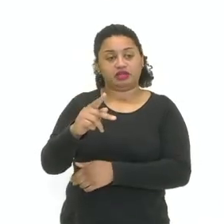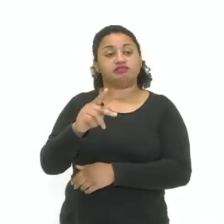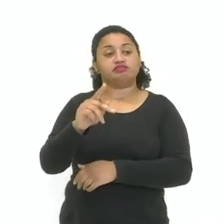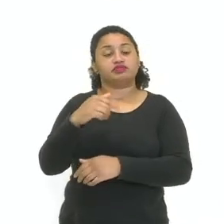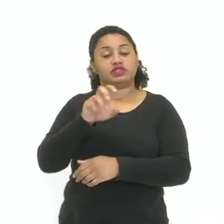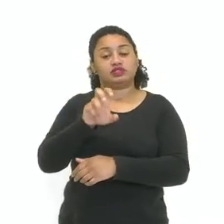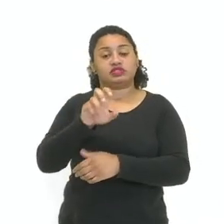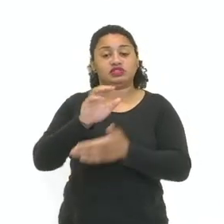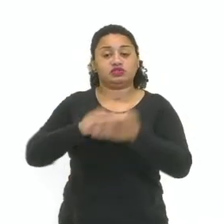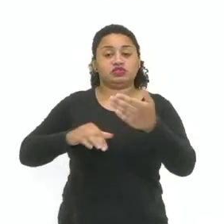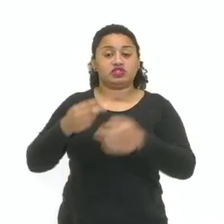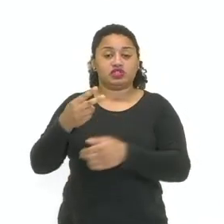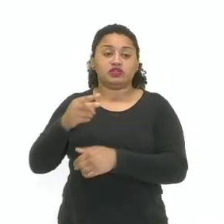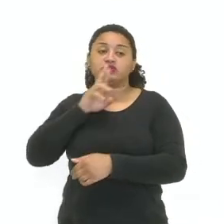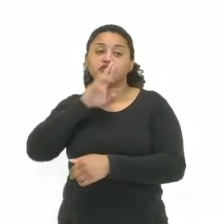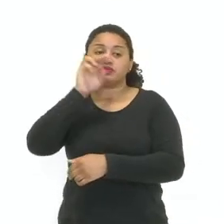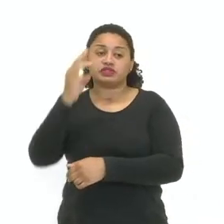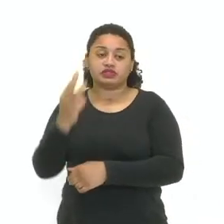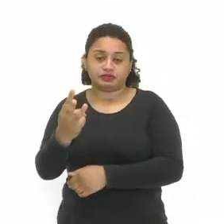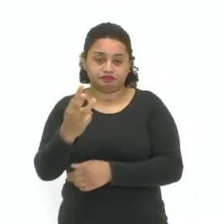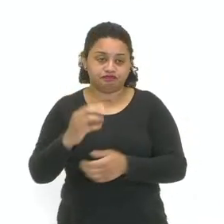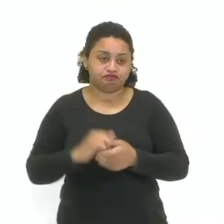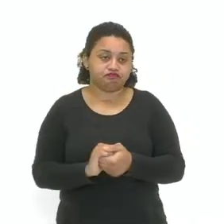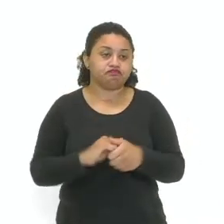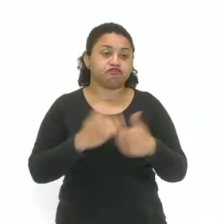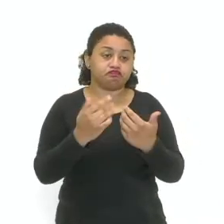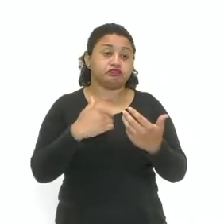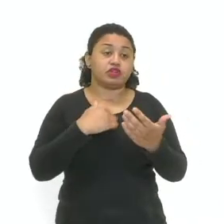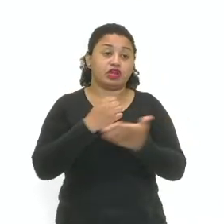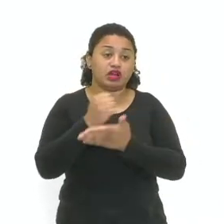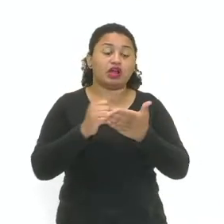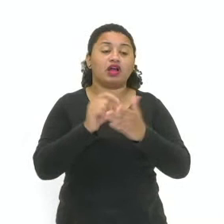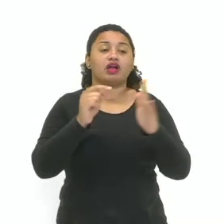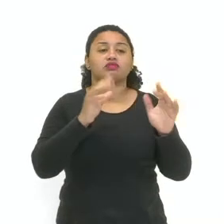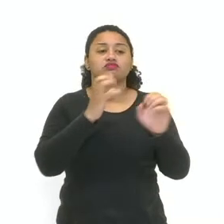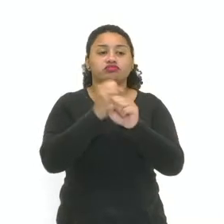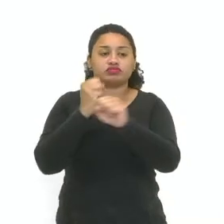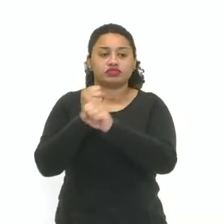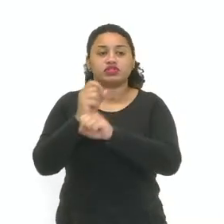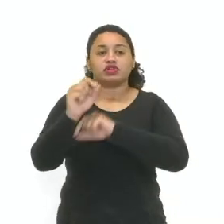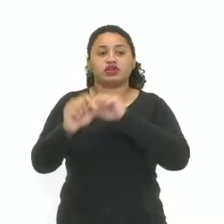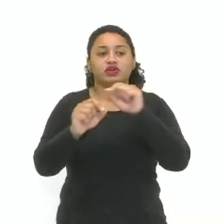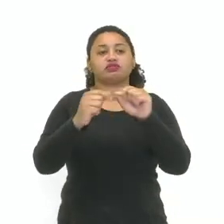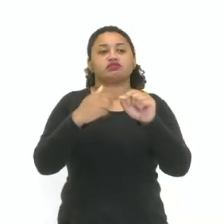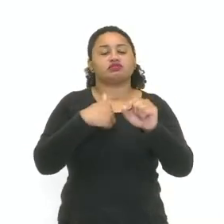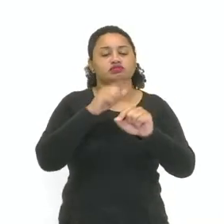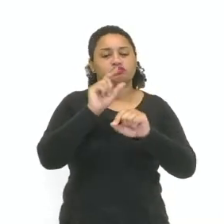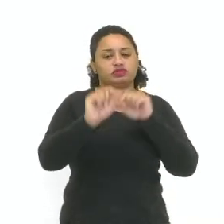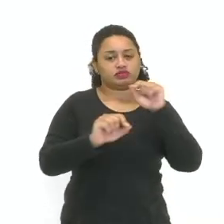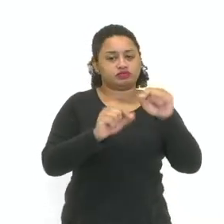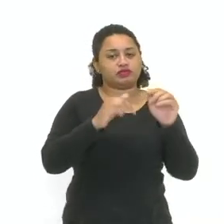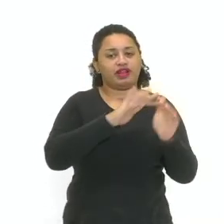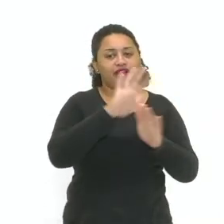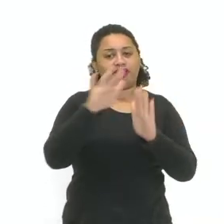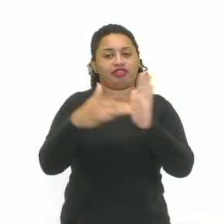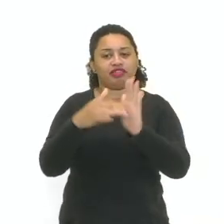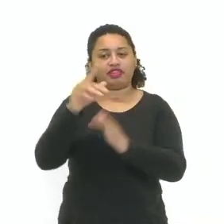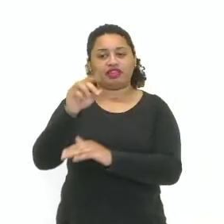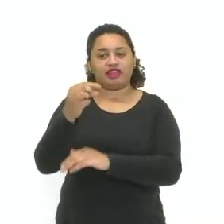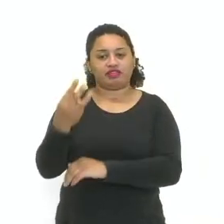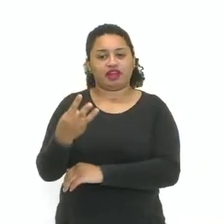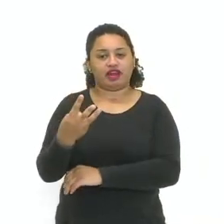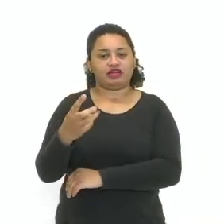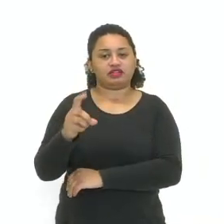2, que dá 3. Aí, usando, então, o princípio fundamental da contagem, eu vou chegar até o fatorial